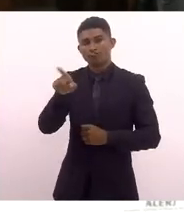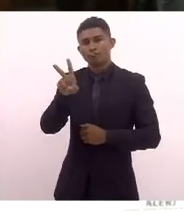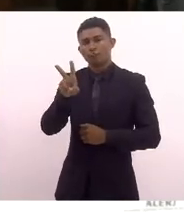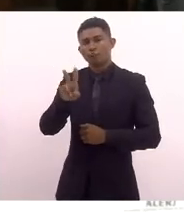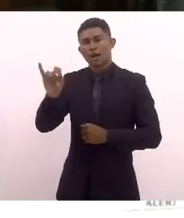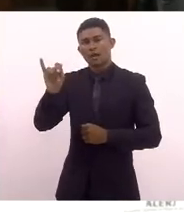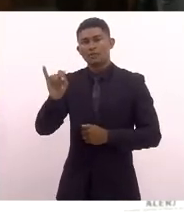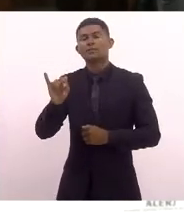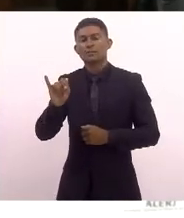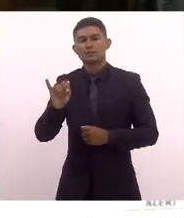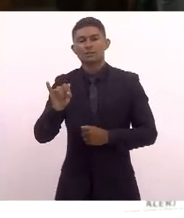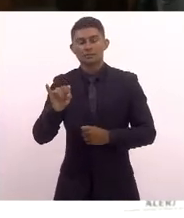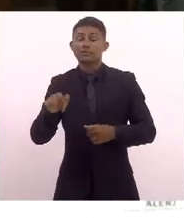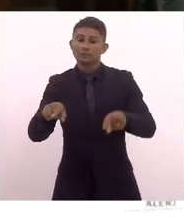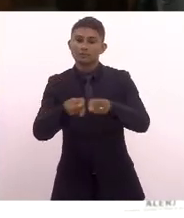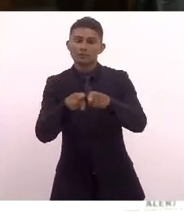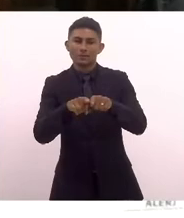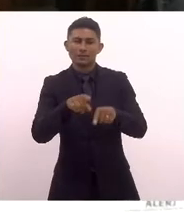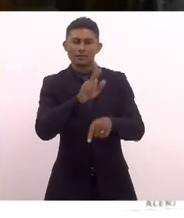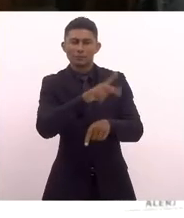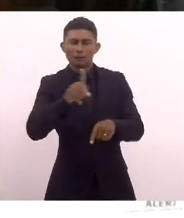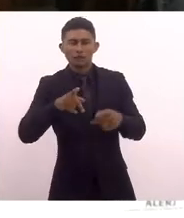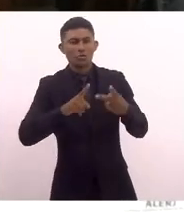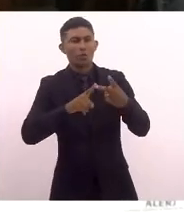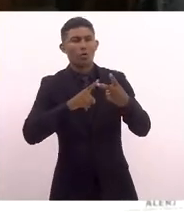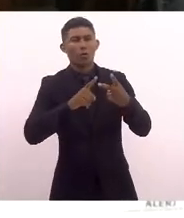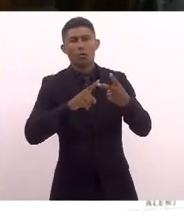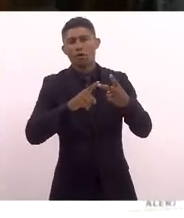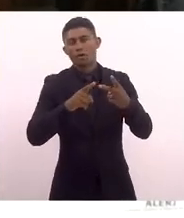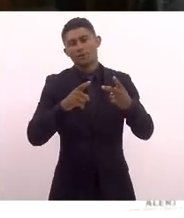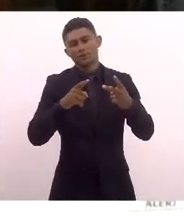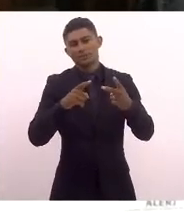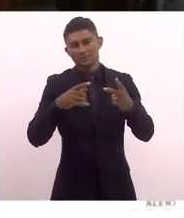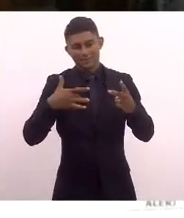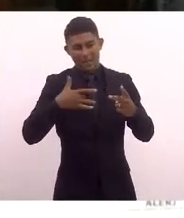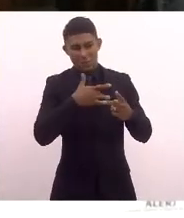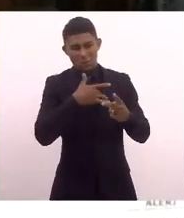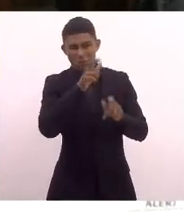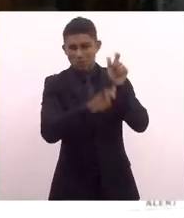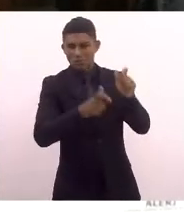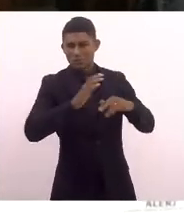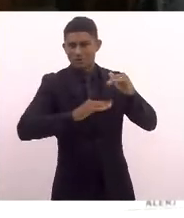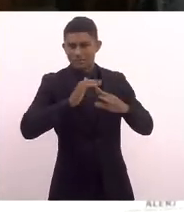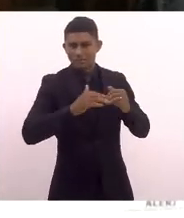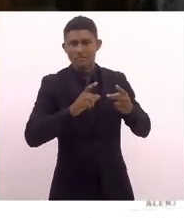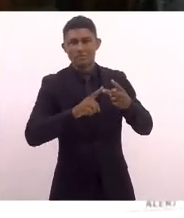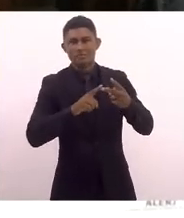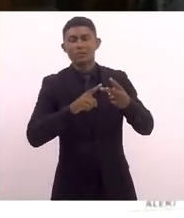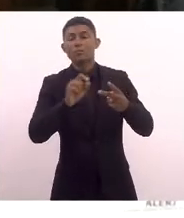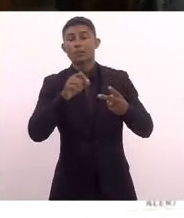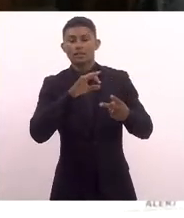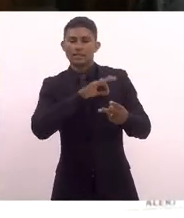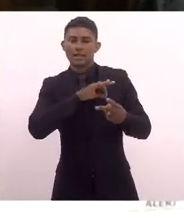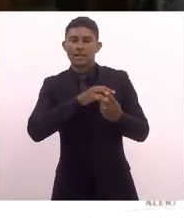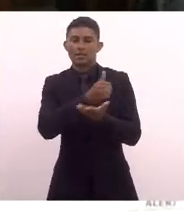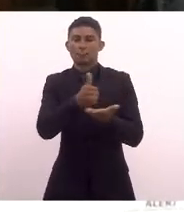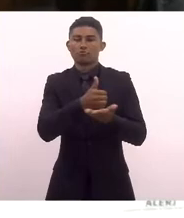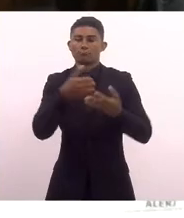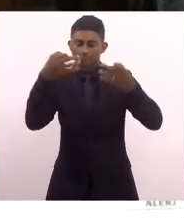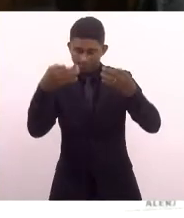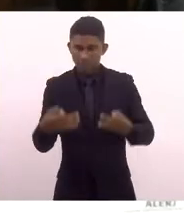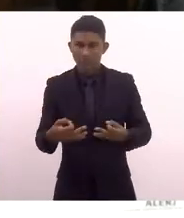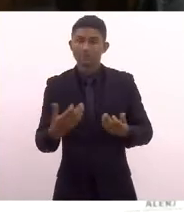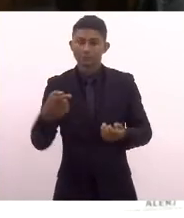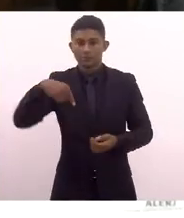com os professores, junto com os agentes comunitários de saúde, na Constituição, um direito do piso salarial digno. E é minimamente o que a